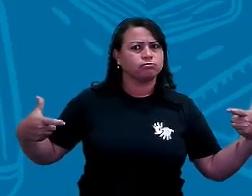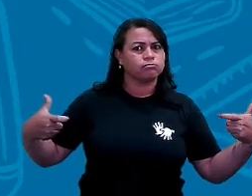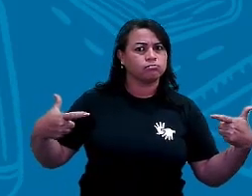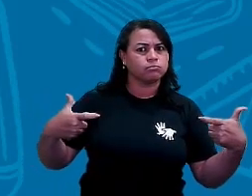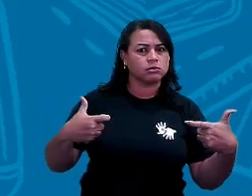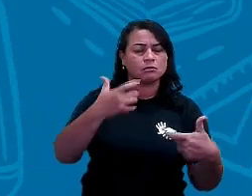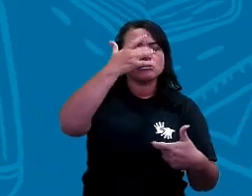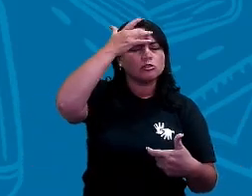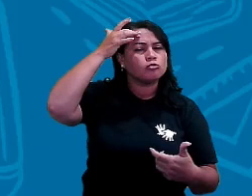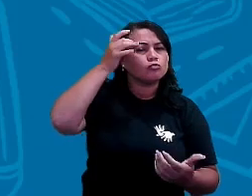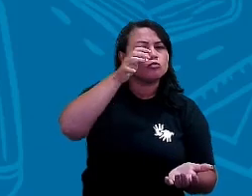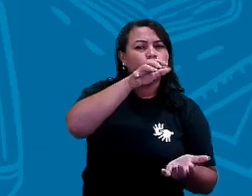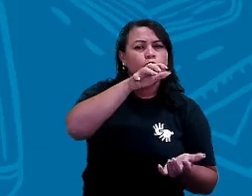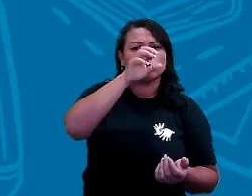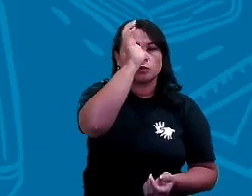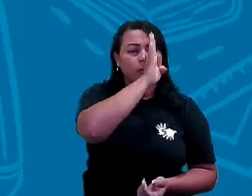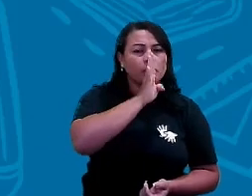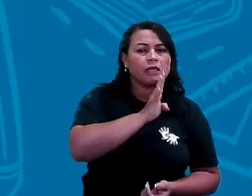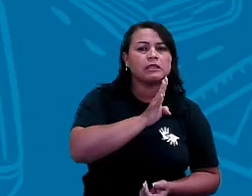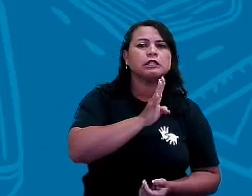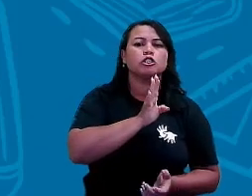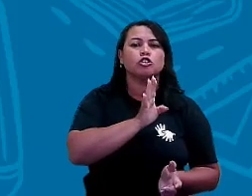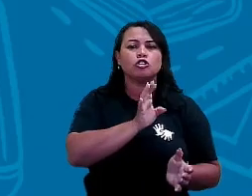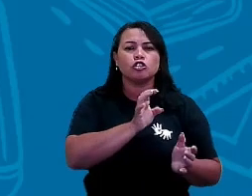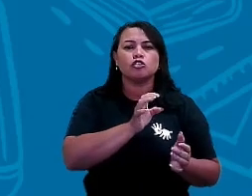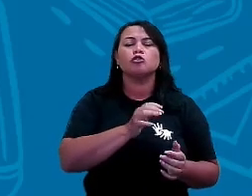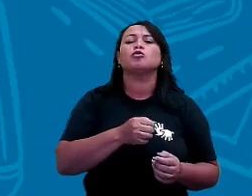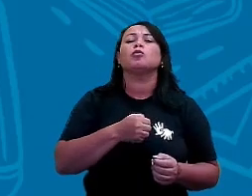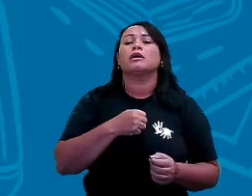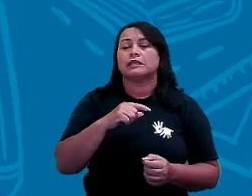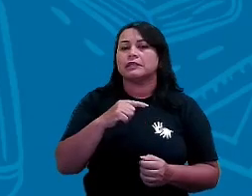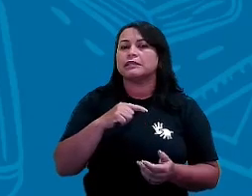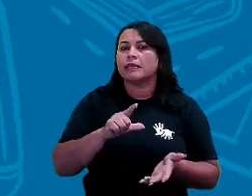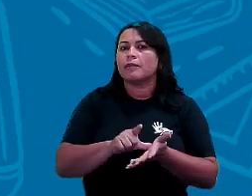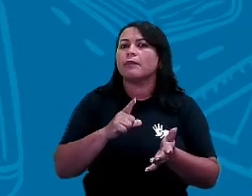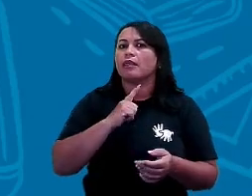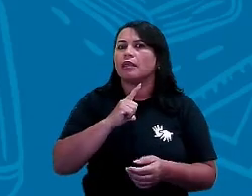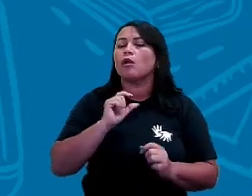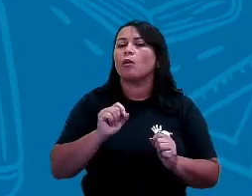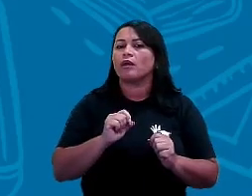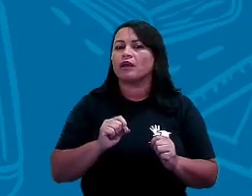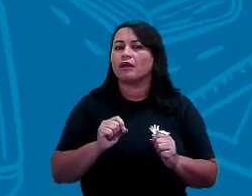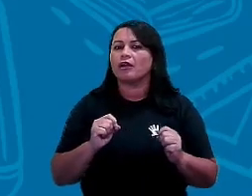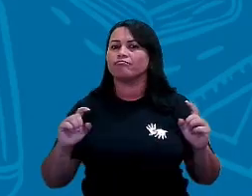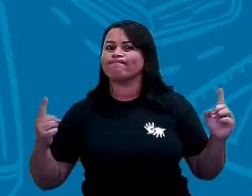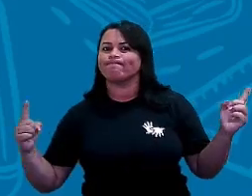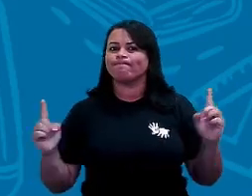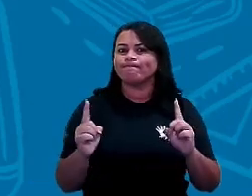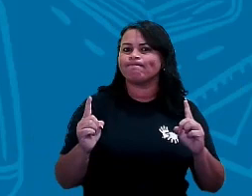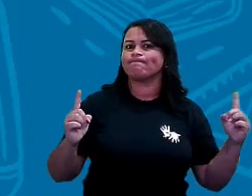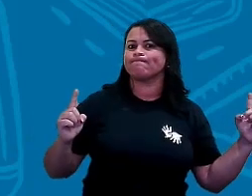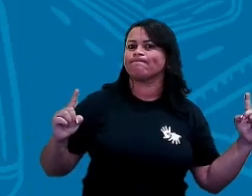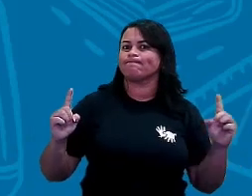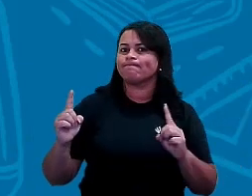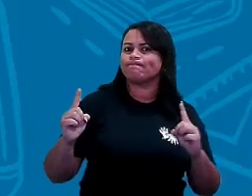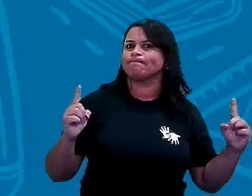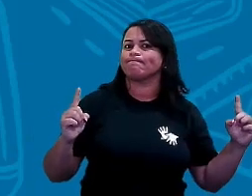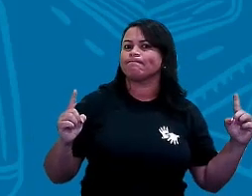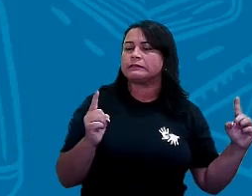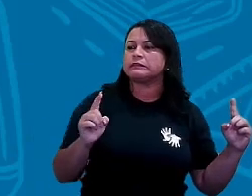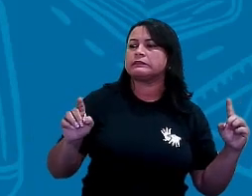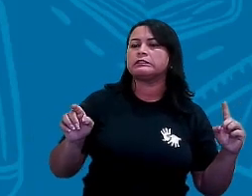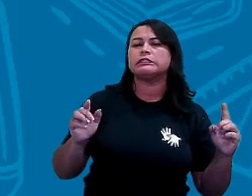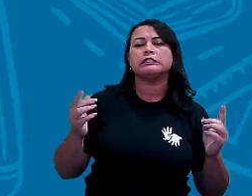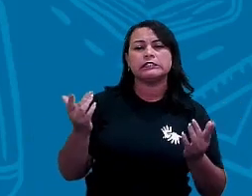brasileiros, usando a tática de emboscada, atacavam e recuavam, fugiam e investiam, atraindo